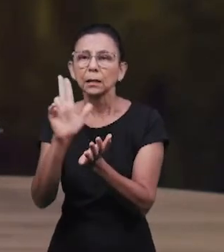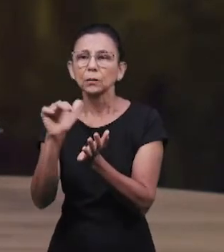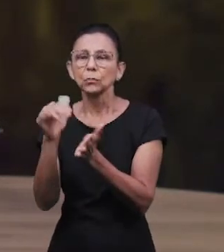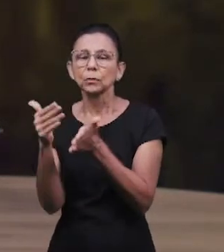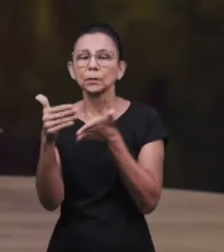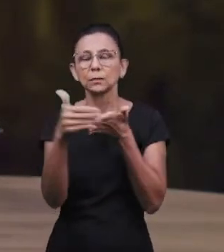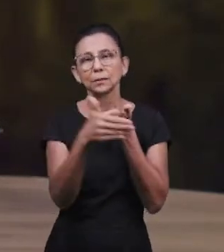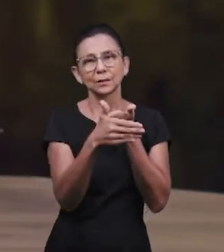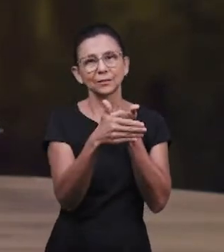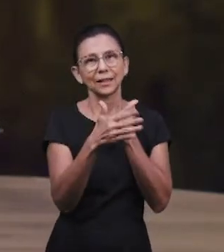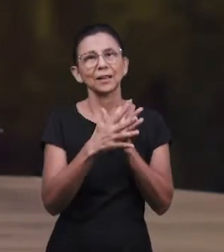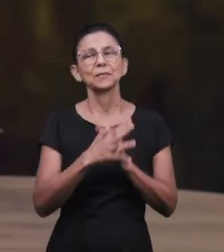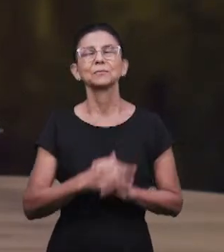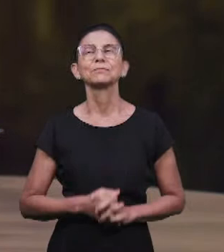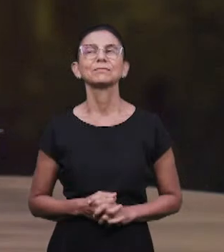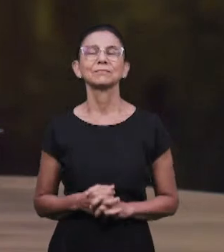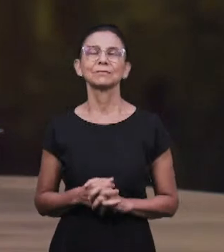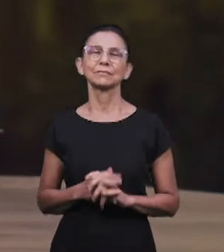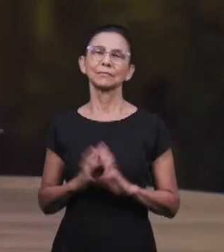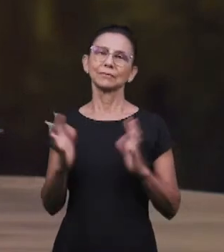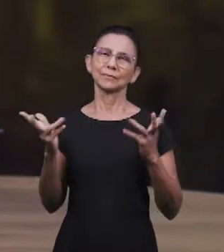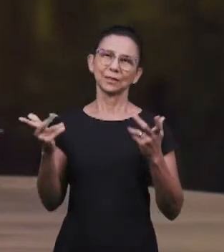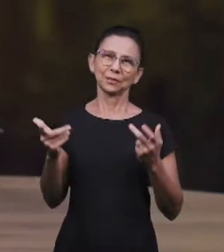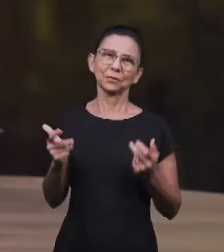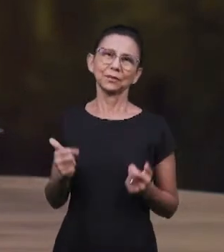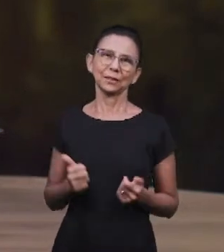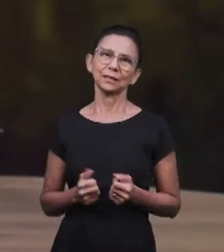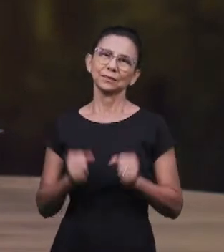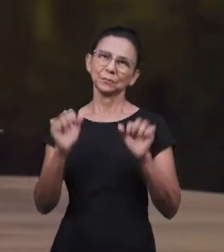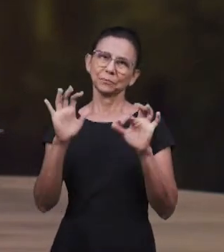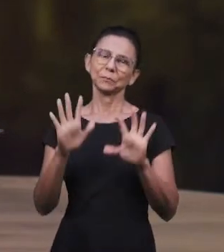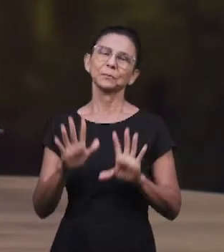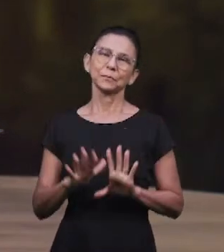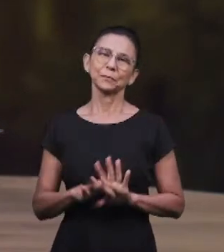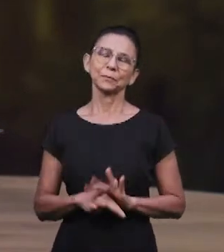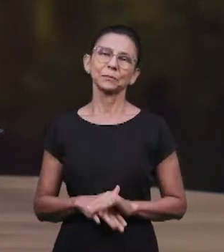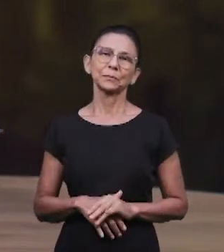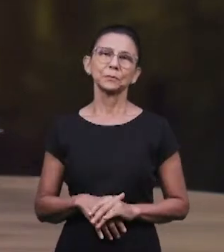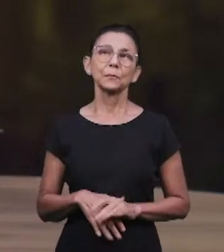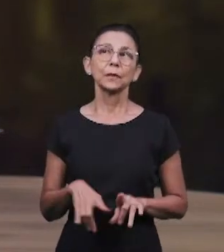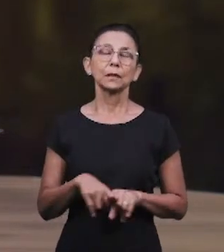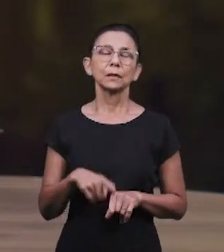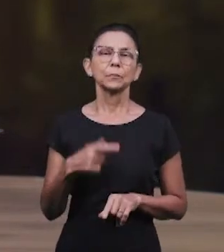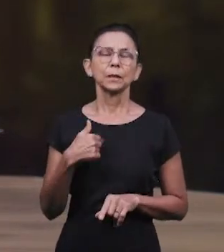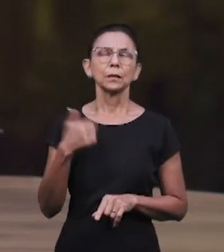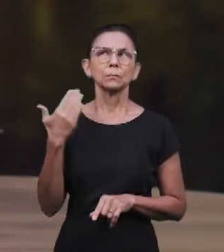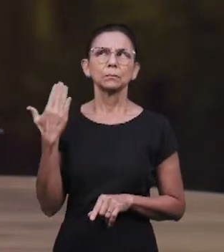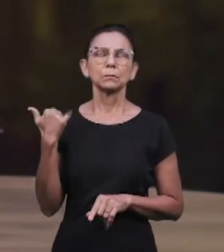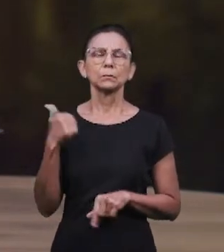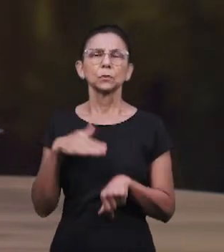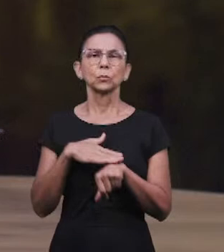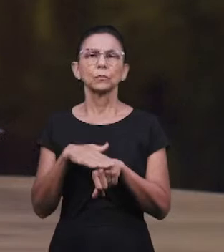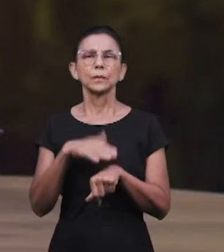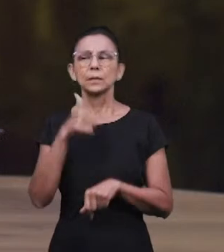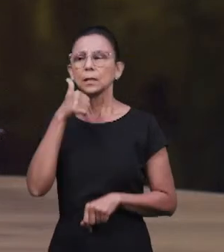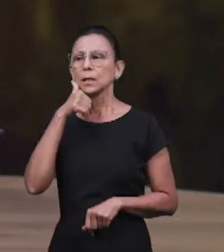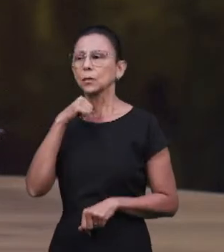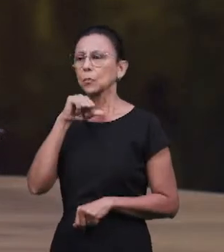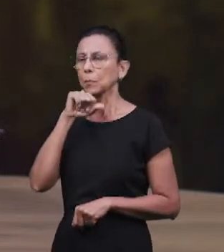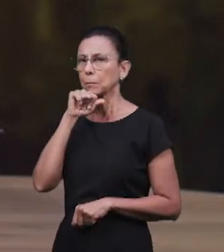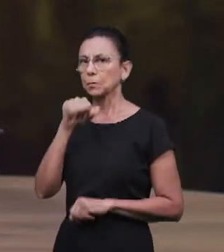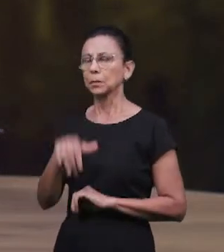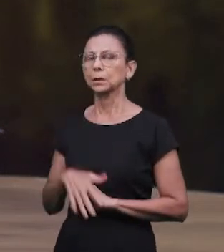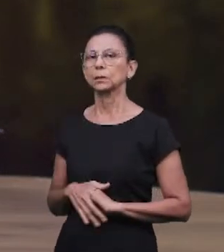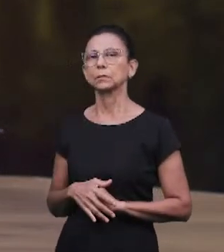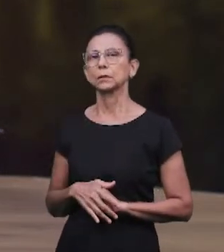não se desviará dele. Que coisa maravilhosa. Isso é uma bênção. Outro dia conversei com uma